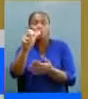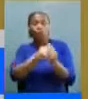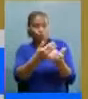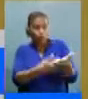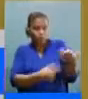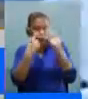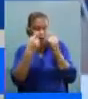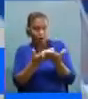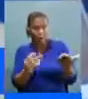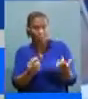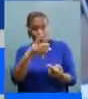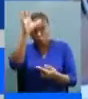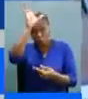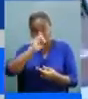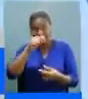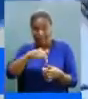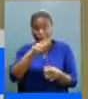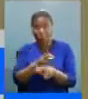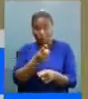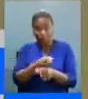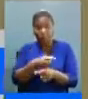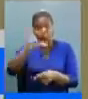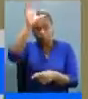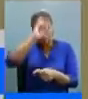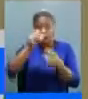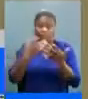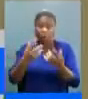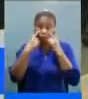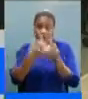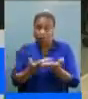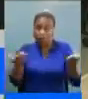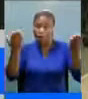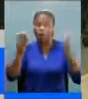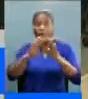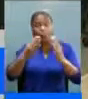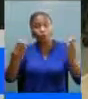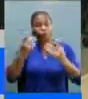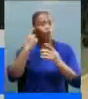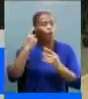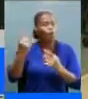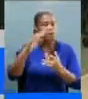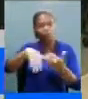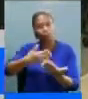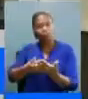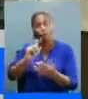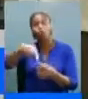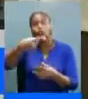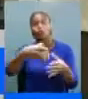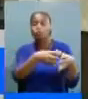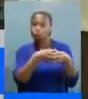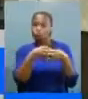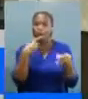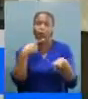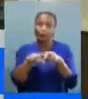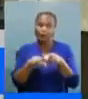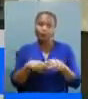documento apresentado pelo Executivo, este mesmo Executivo mostra agora abertura em ouvir as propostas dos outros